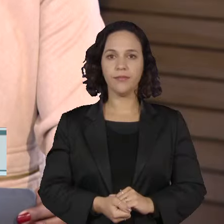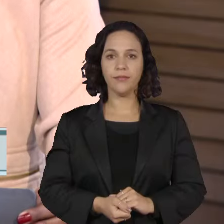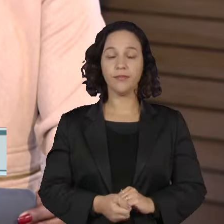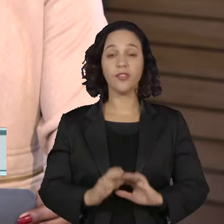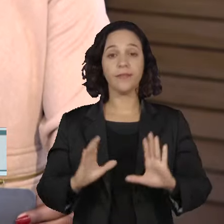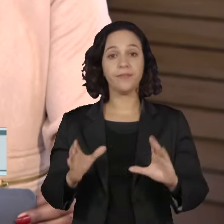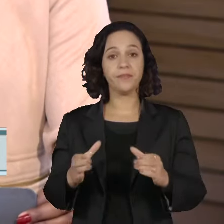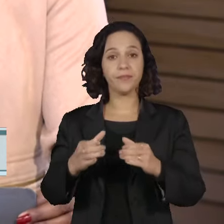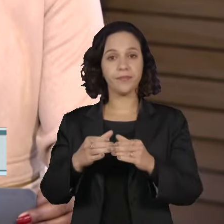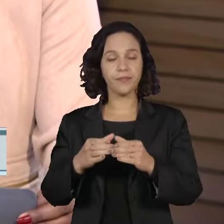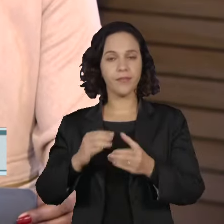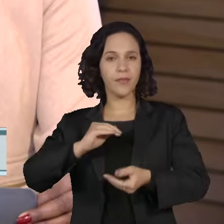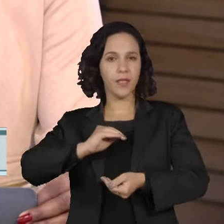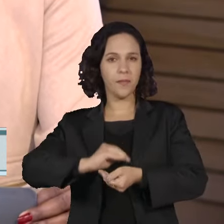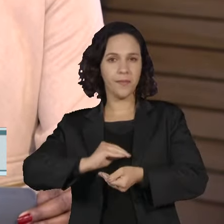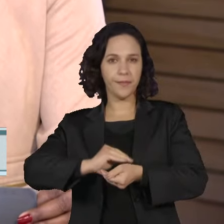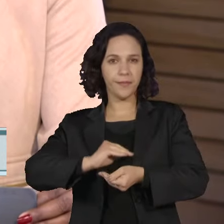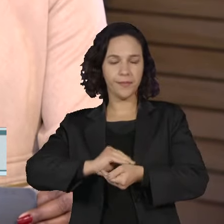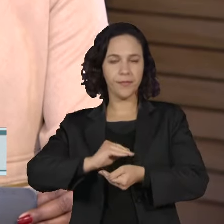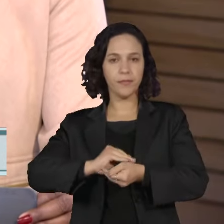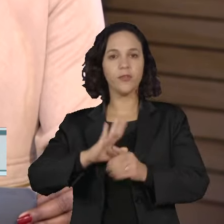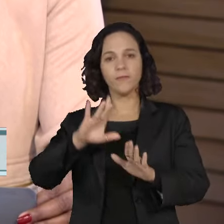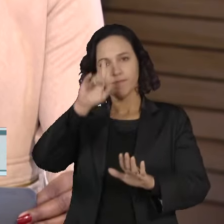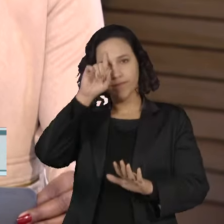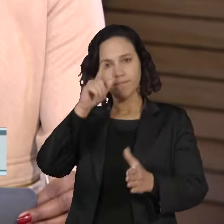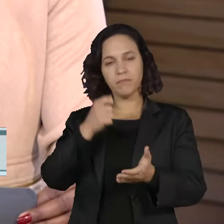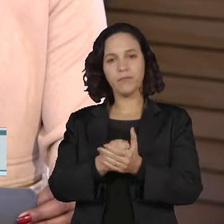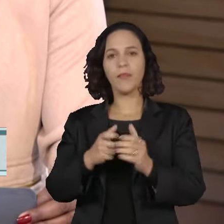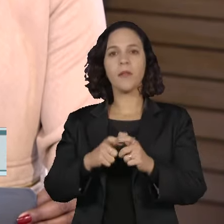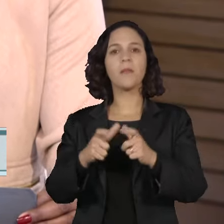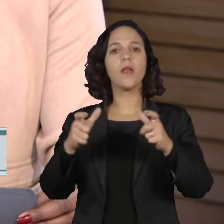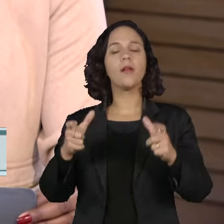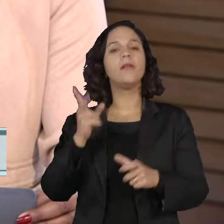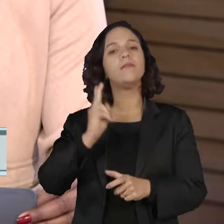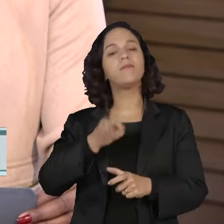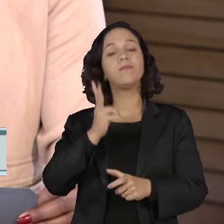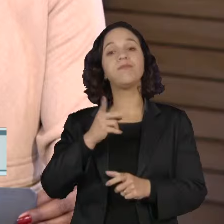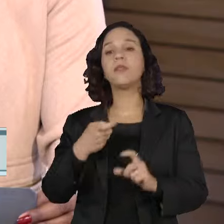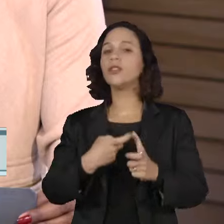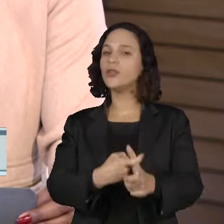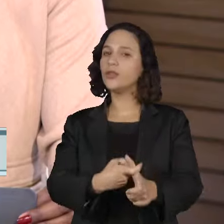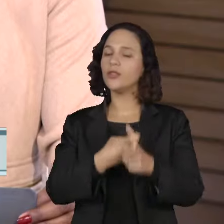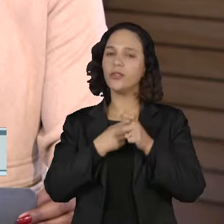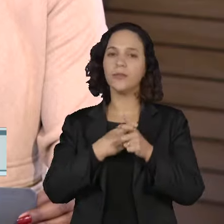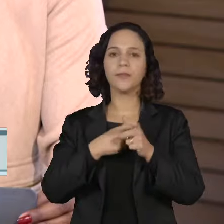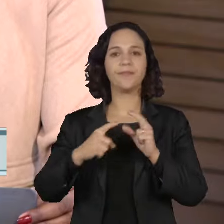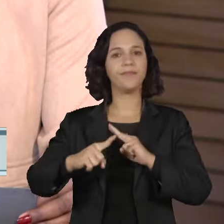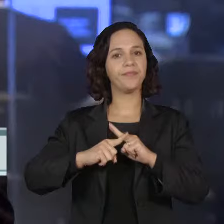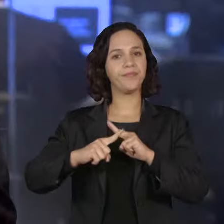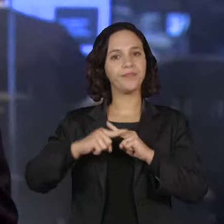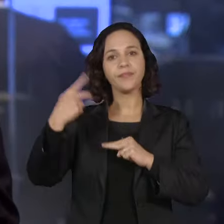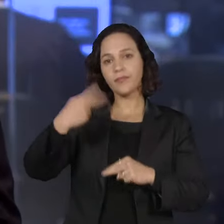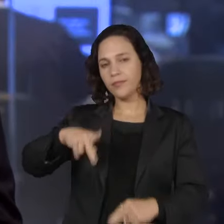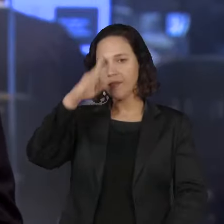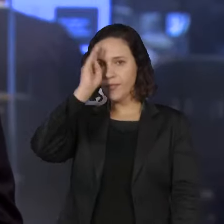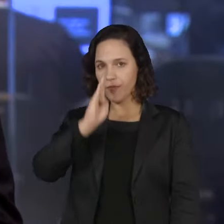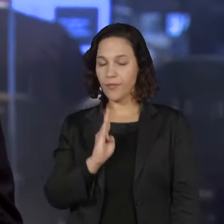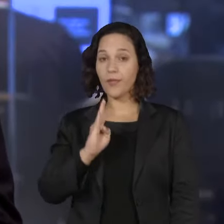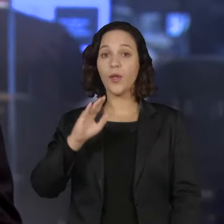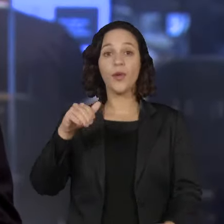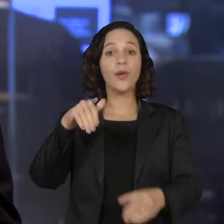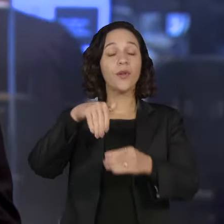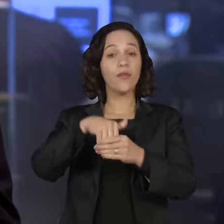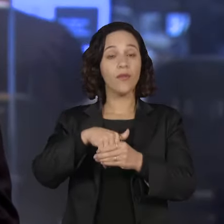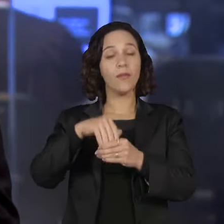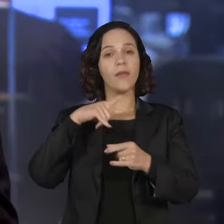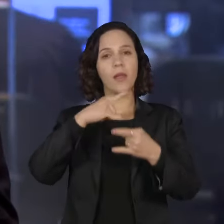A primeira turma do Supremo Tribunal Federal já tem maioria para manter a suspensão do X no Brasil. A votação ocorre